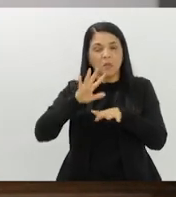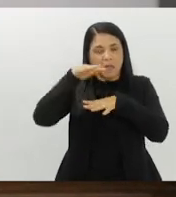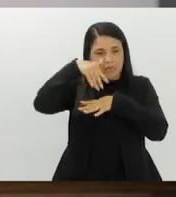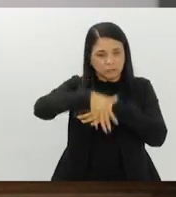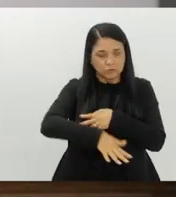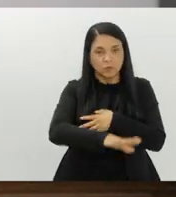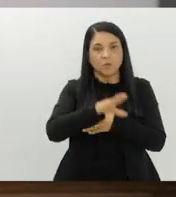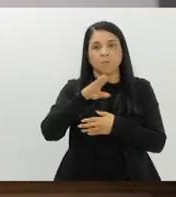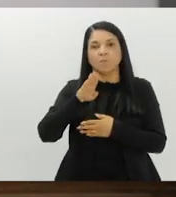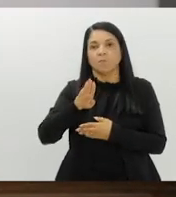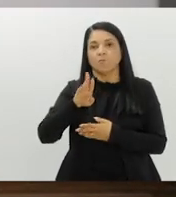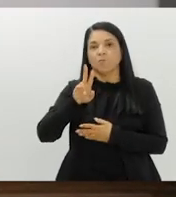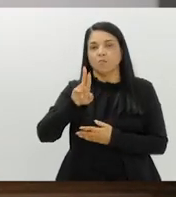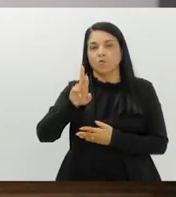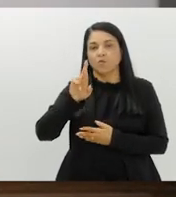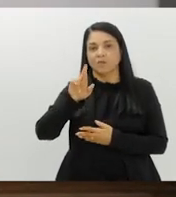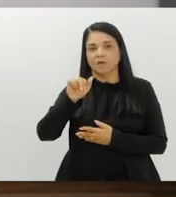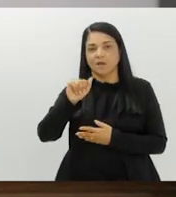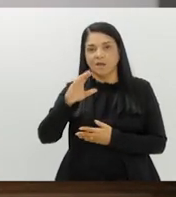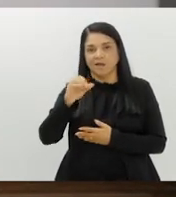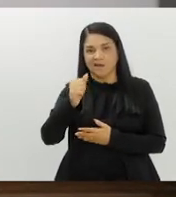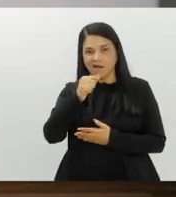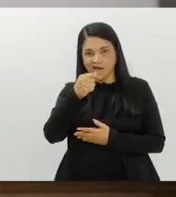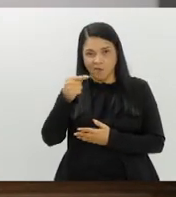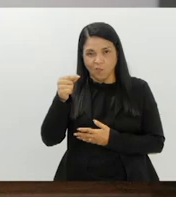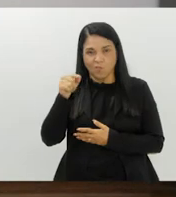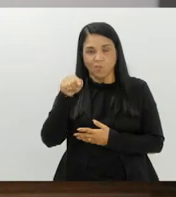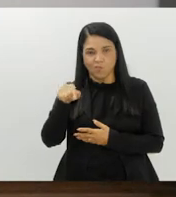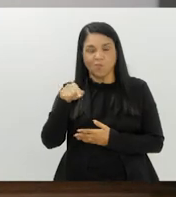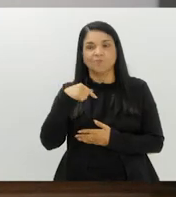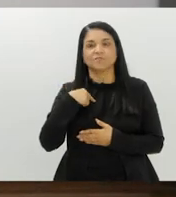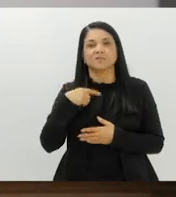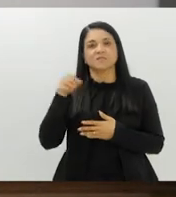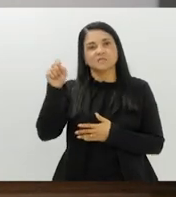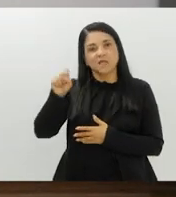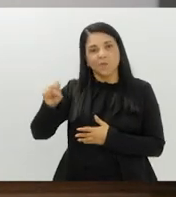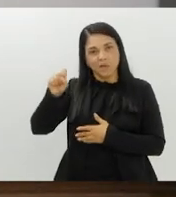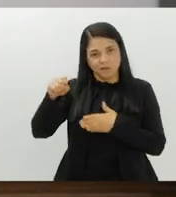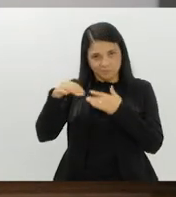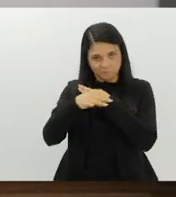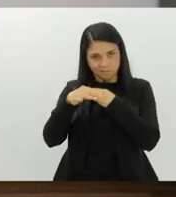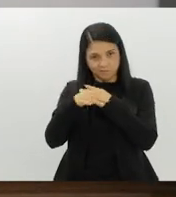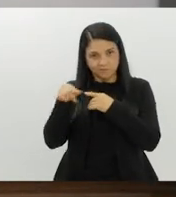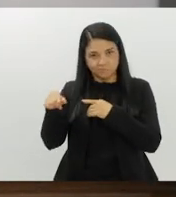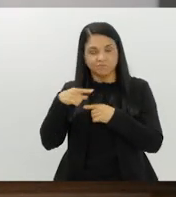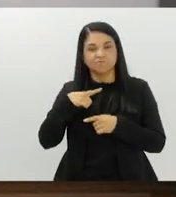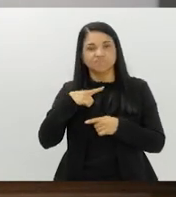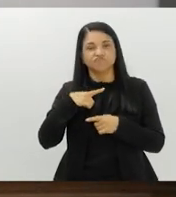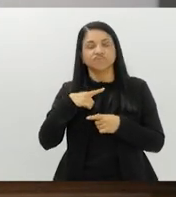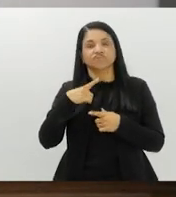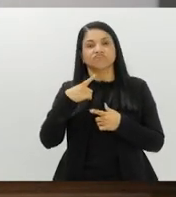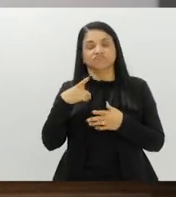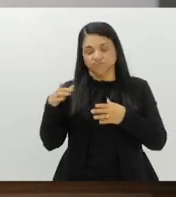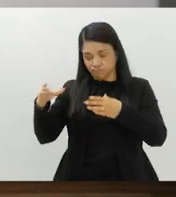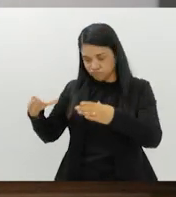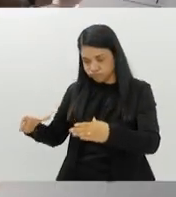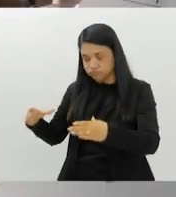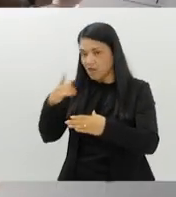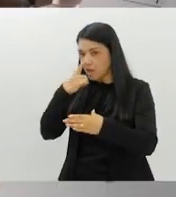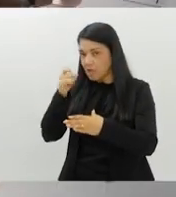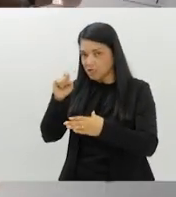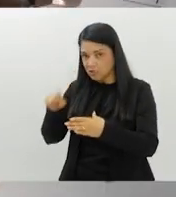chamada Buracão, em Saquarema, onde nós colocamos galões de lixo para as pessoas